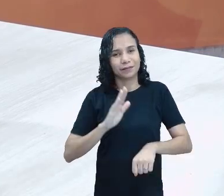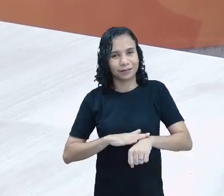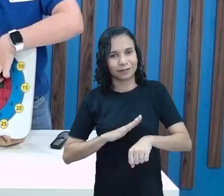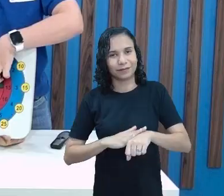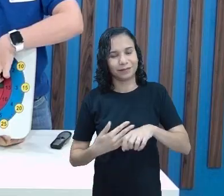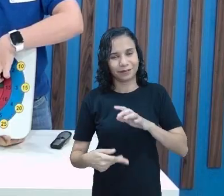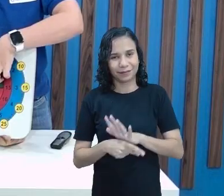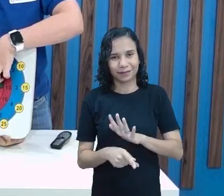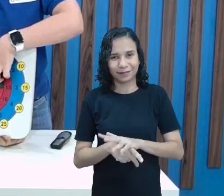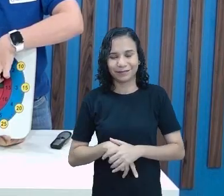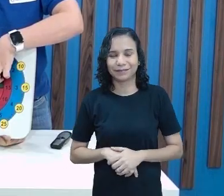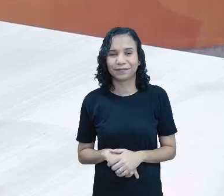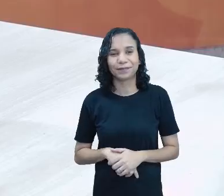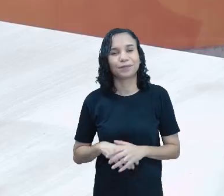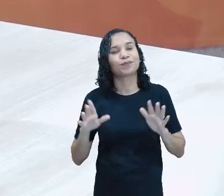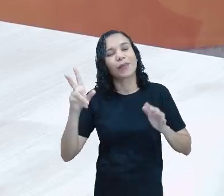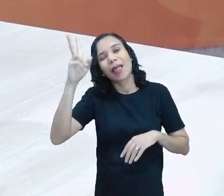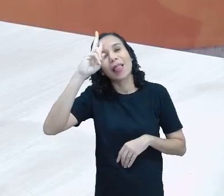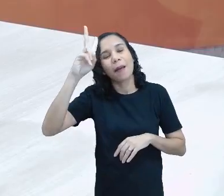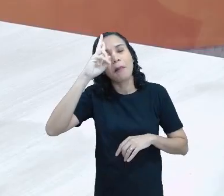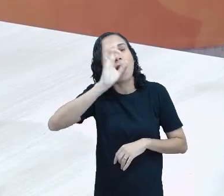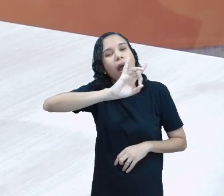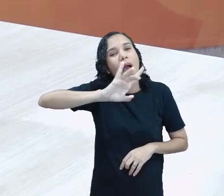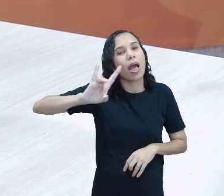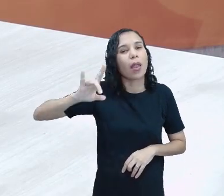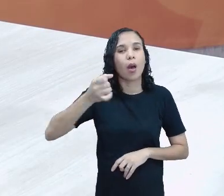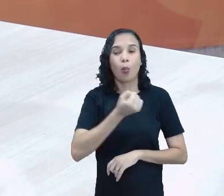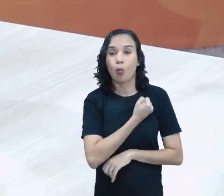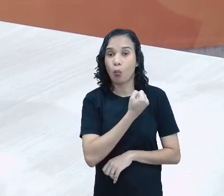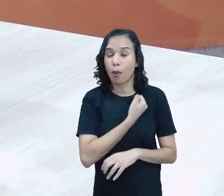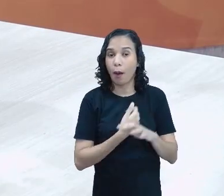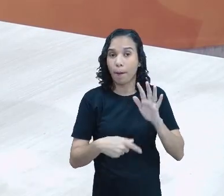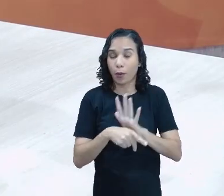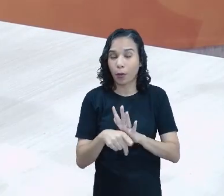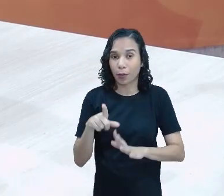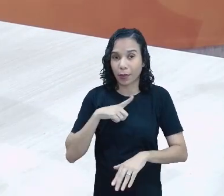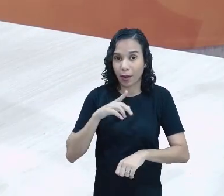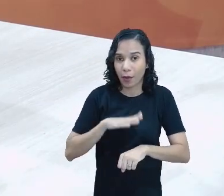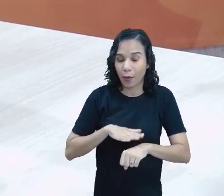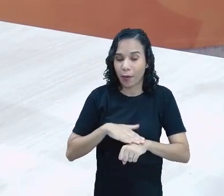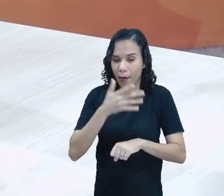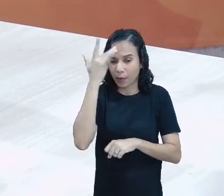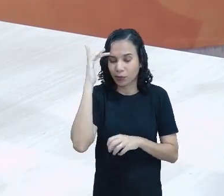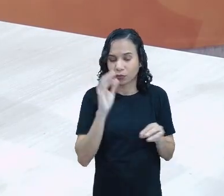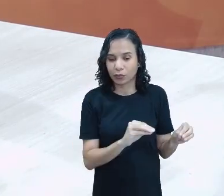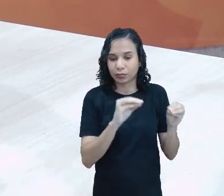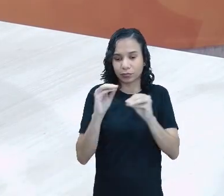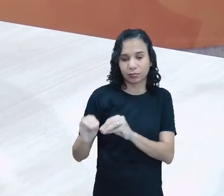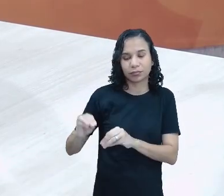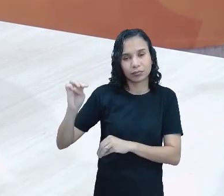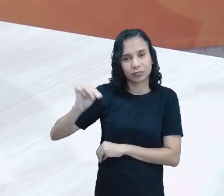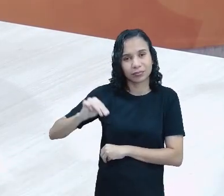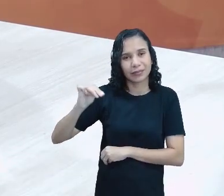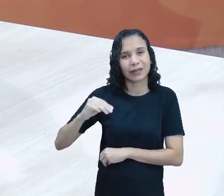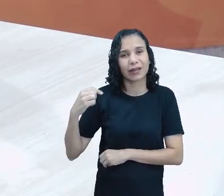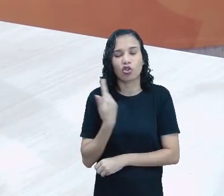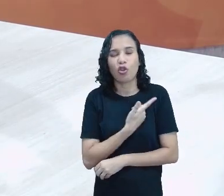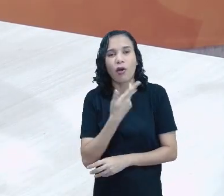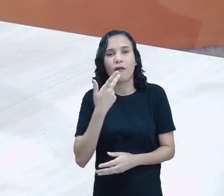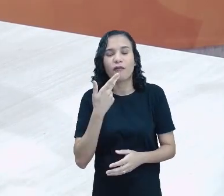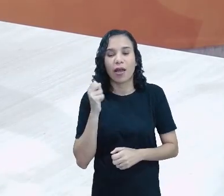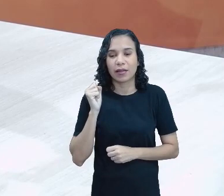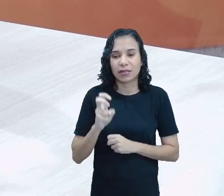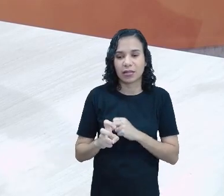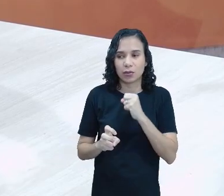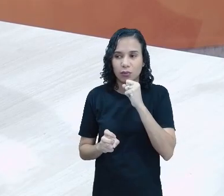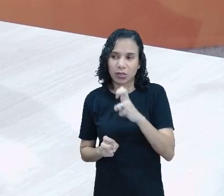8h30. Lembrando que cada número desse aqui da hora, quando a gente vai para os minutos, a gente conta de 5